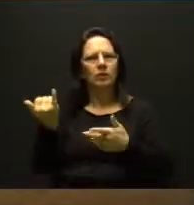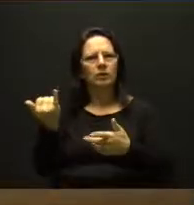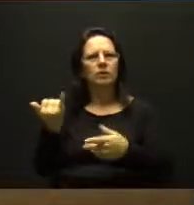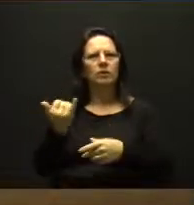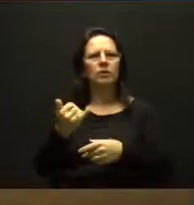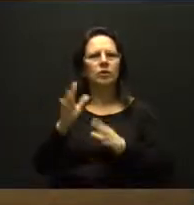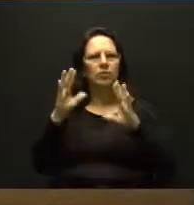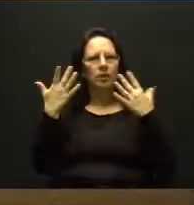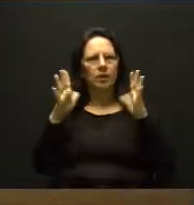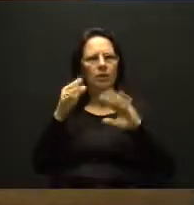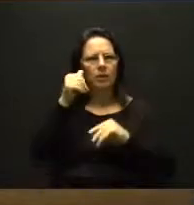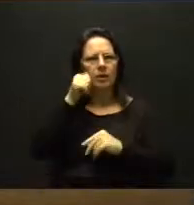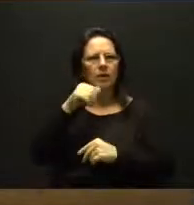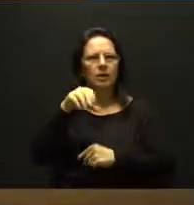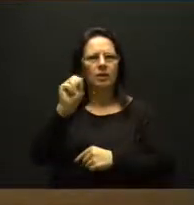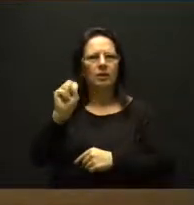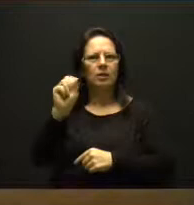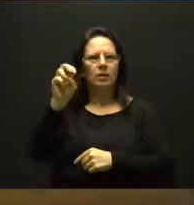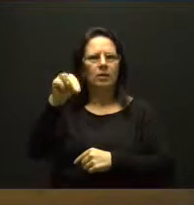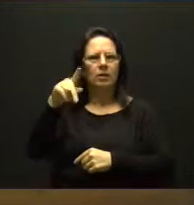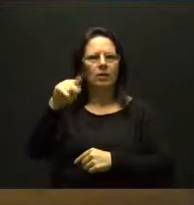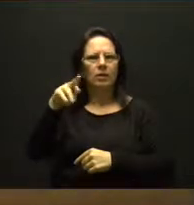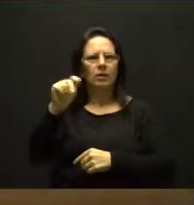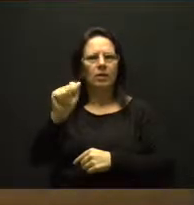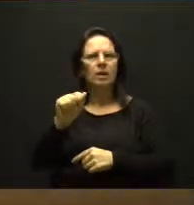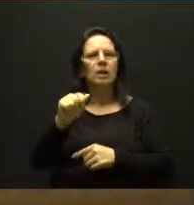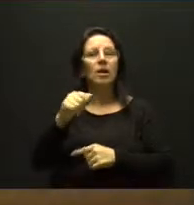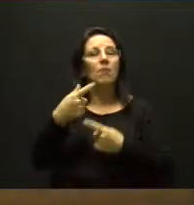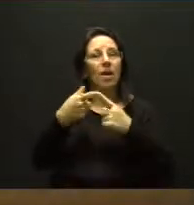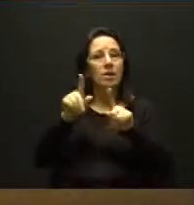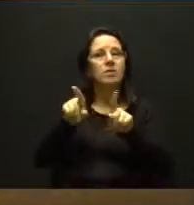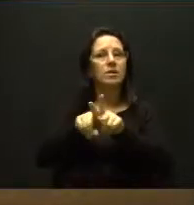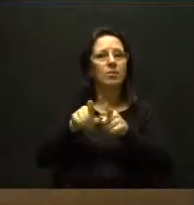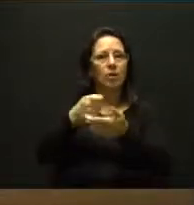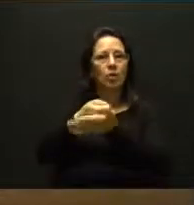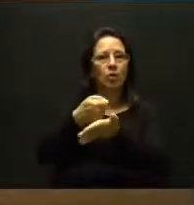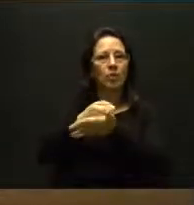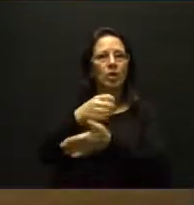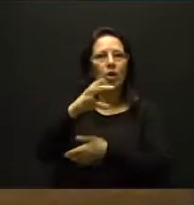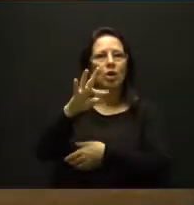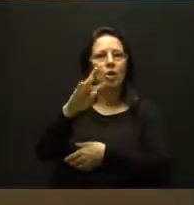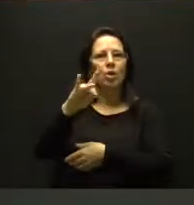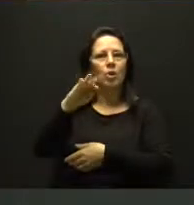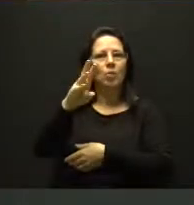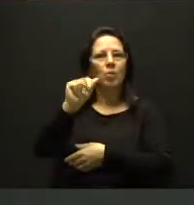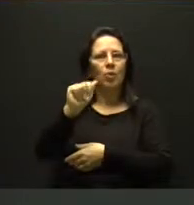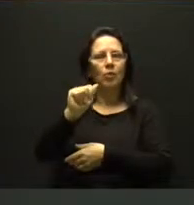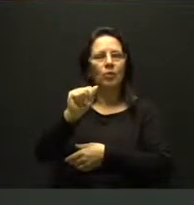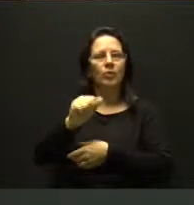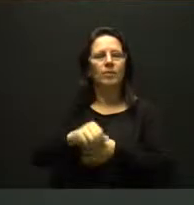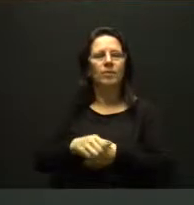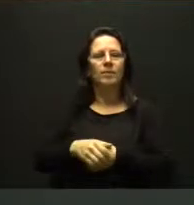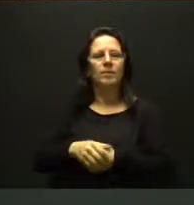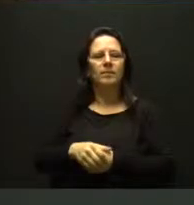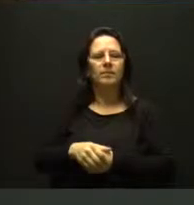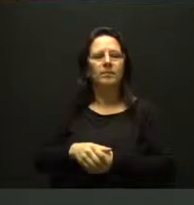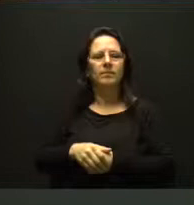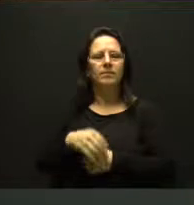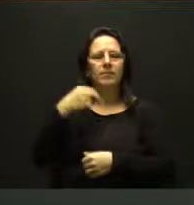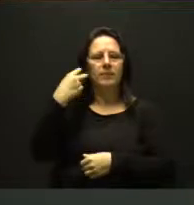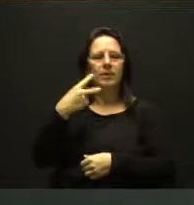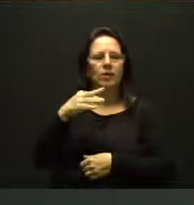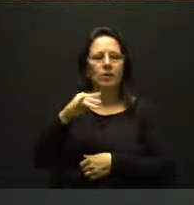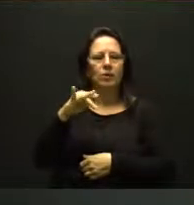operação mas ao mesmo tempo vim aqui cobrar lá da questão do automóvel continua em votação a palavra o vereador